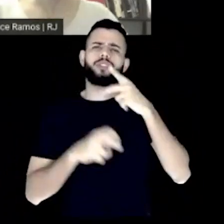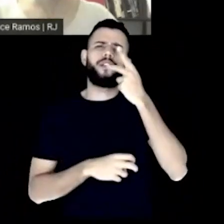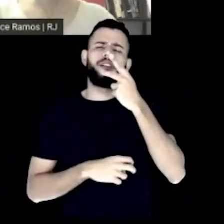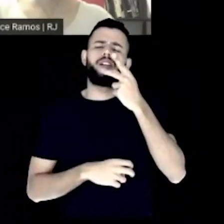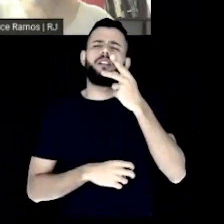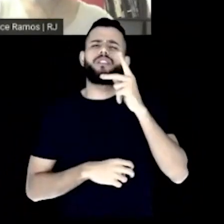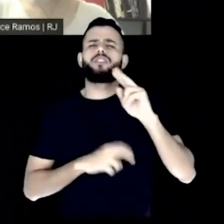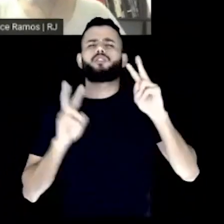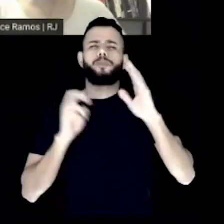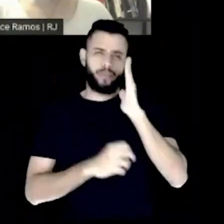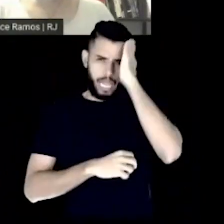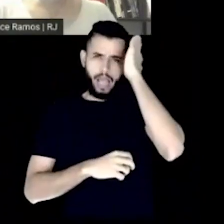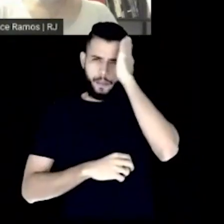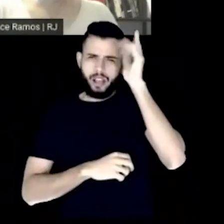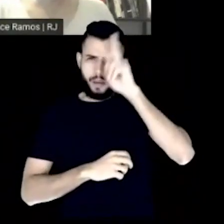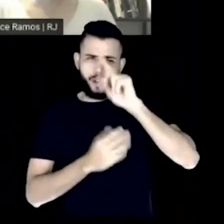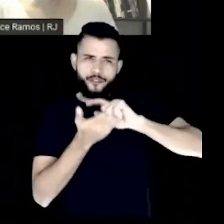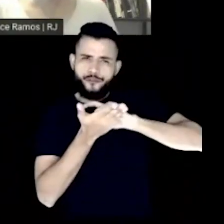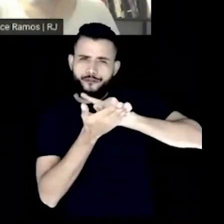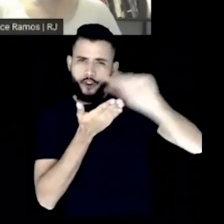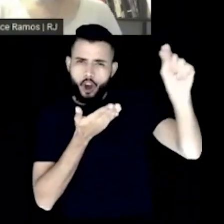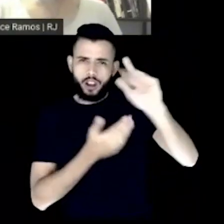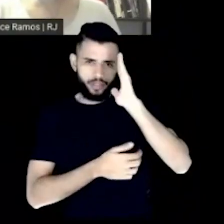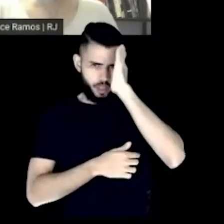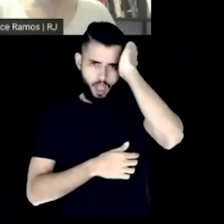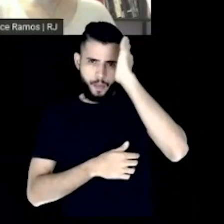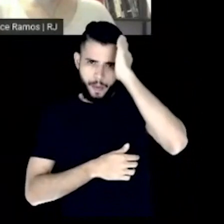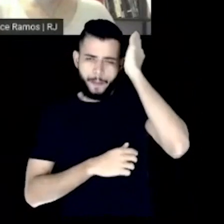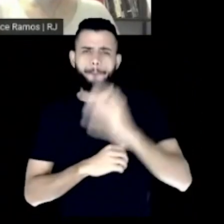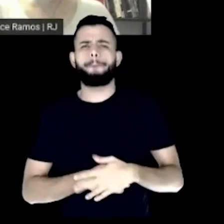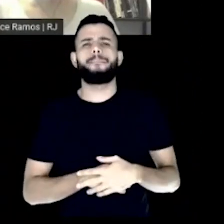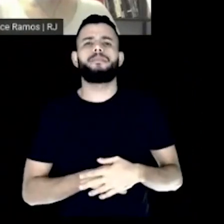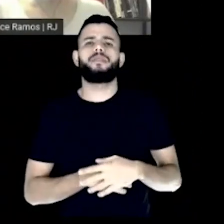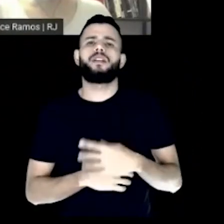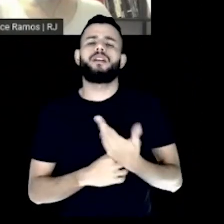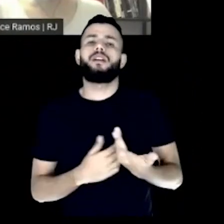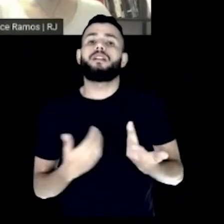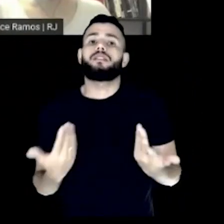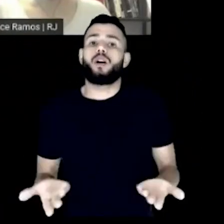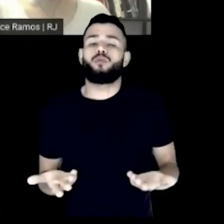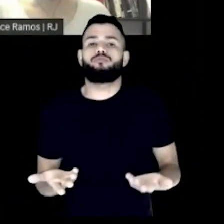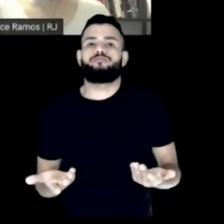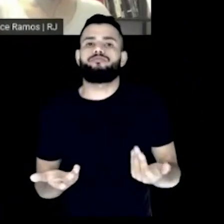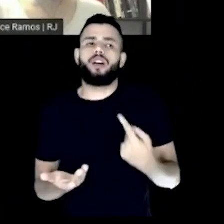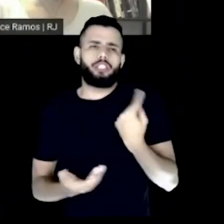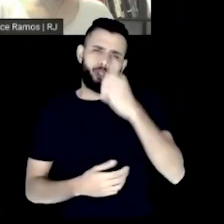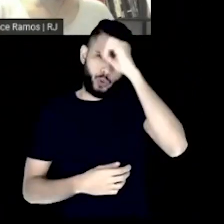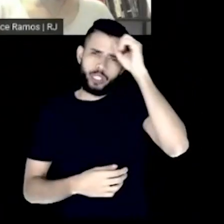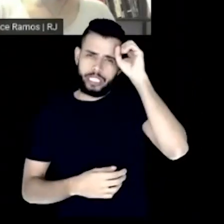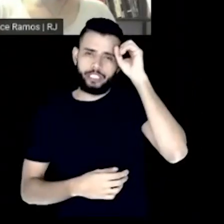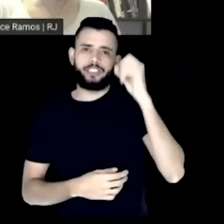governo Temer. Lembra de fora Temer? Eram outros tempos. A gente era tão inocente.